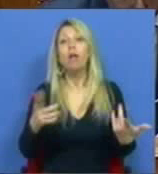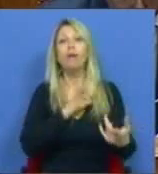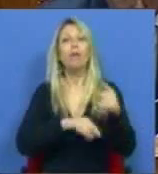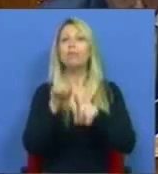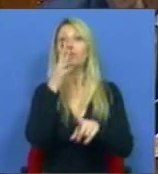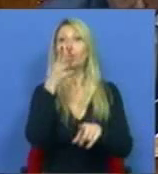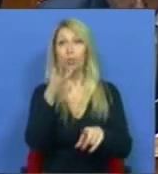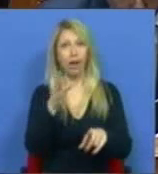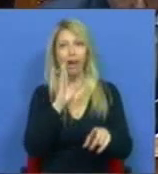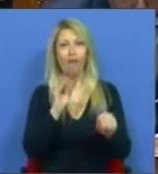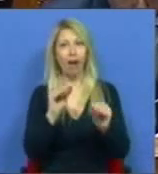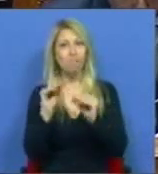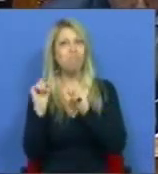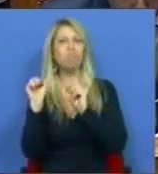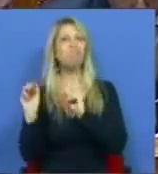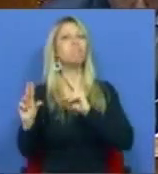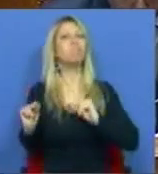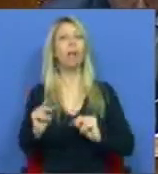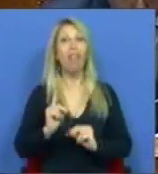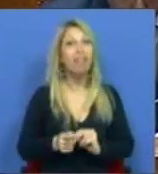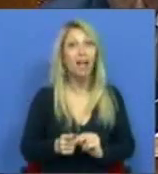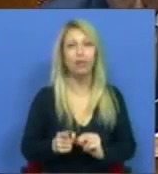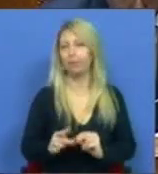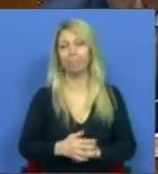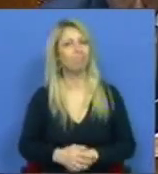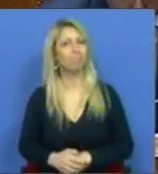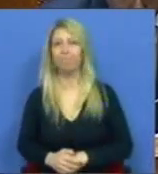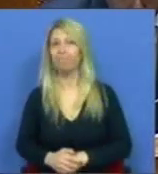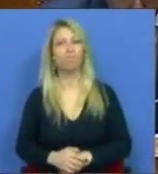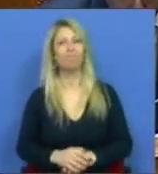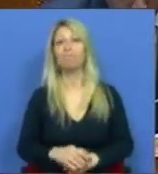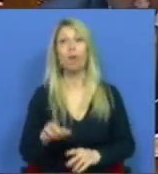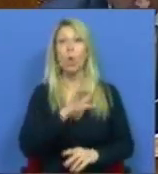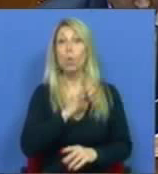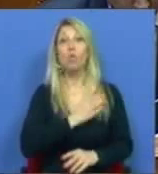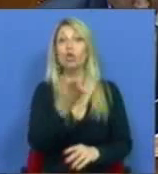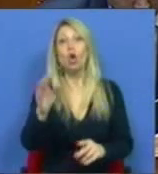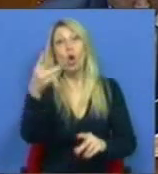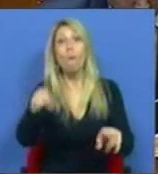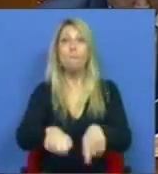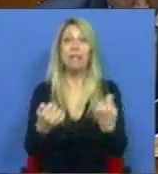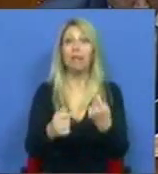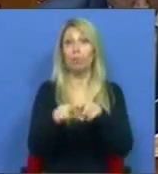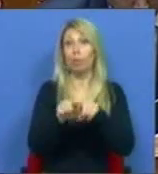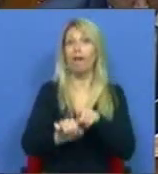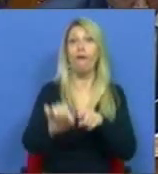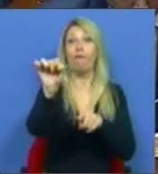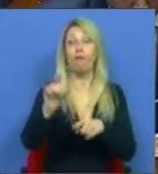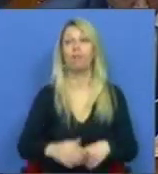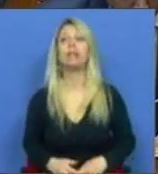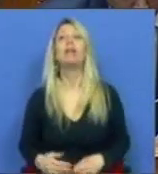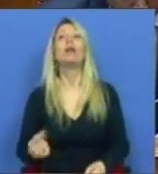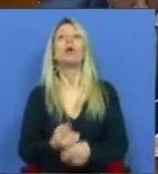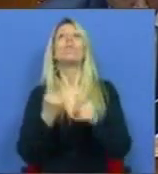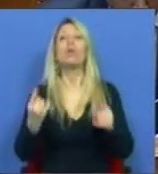se livrará desta. Não se livra desta, Sr. Deputado. Nem o senhor, nem o seu partido. Porquê é que o Sr.